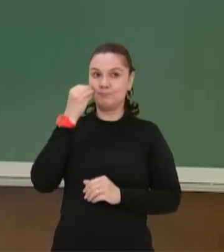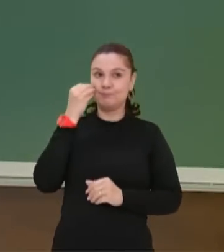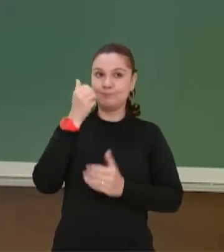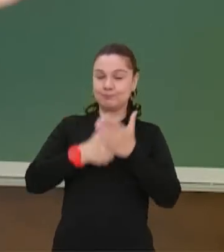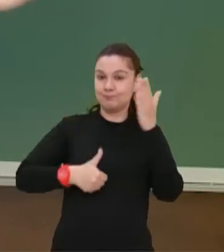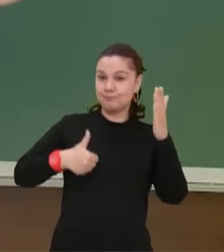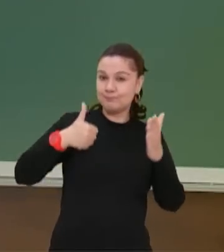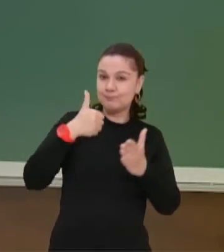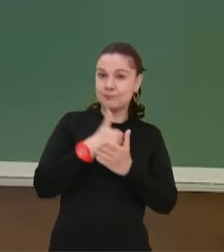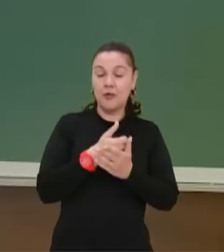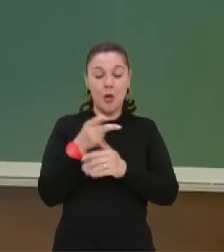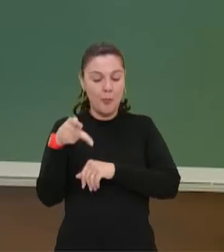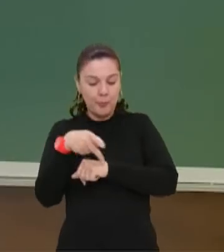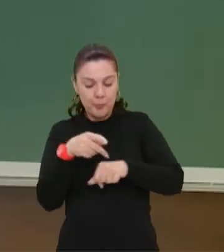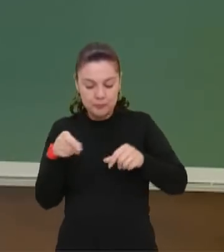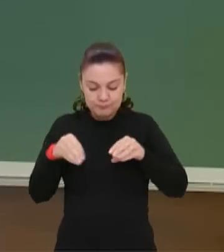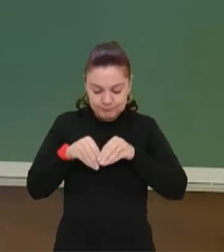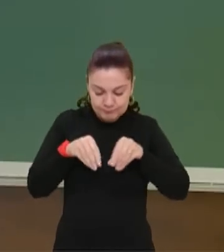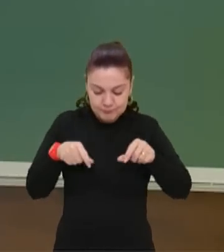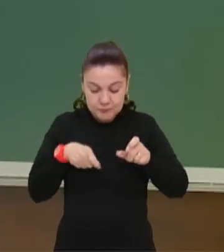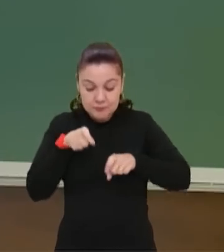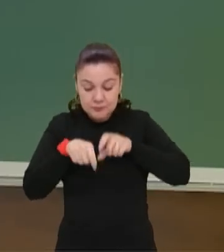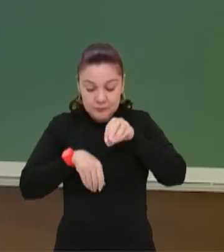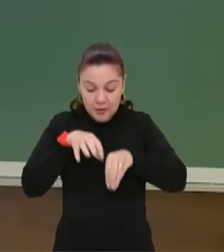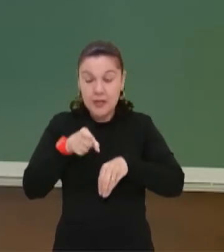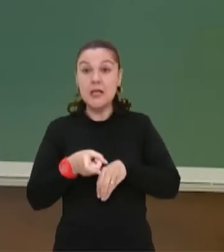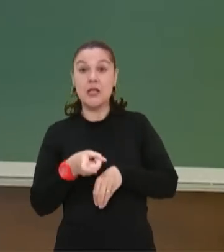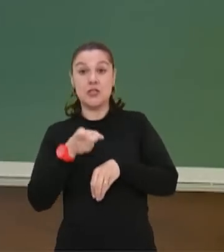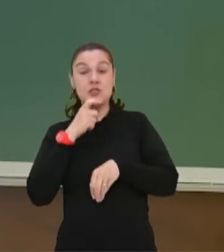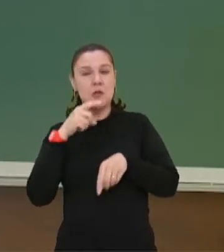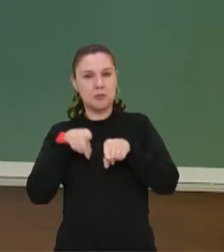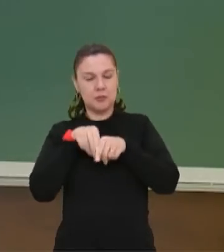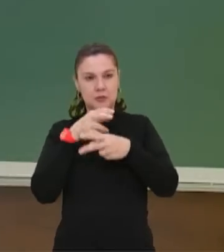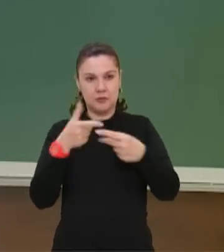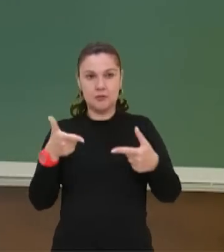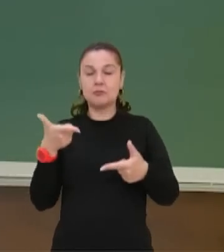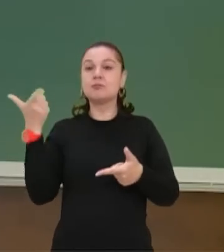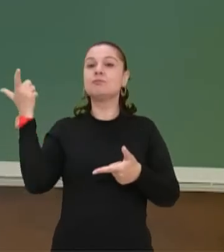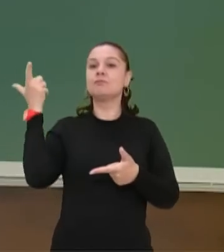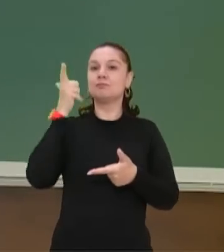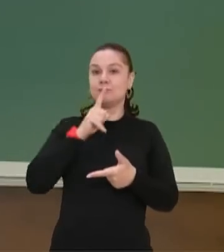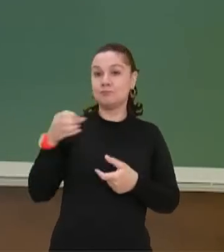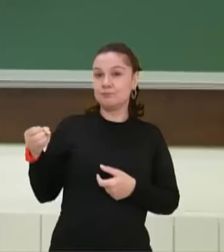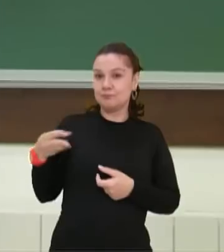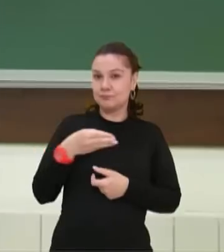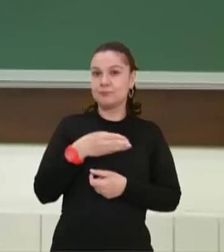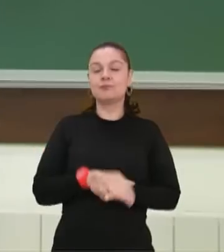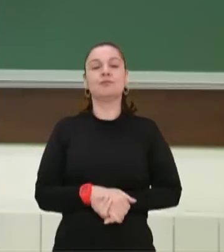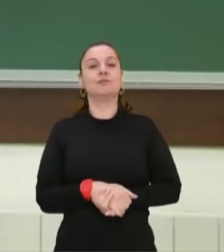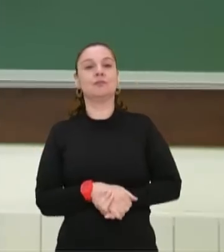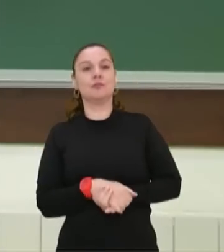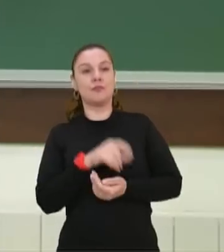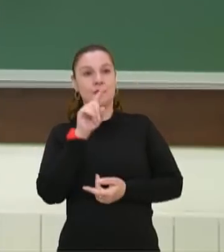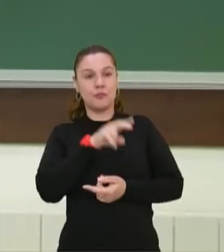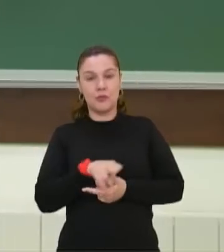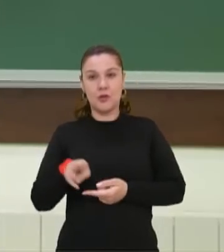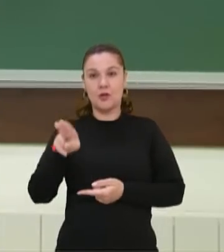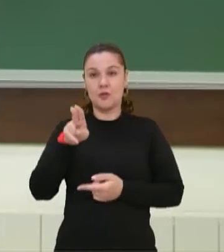esses seres em rochas sedimentares, no gelo, em outros componentes, é que nós temos o material fóssil que